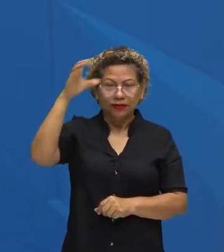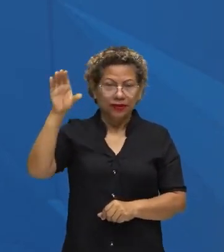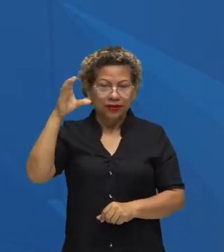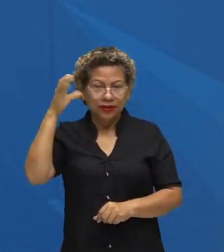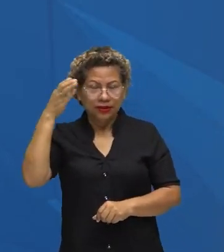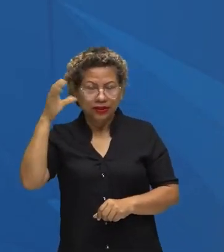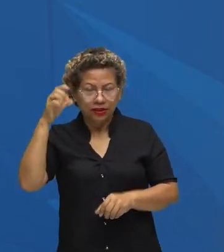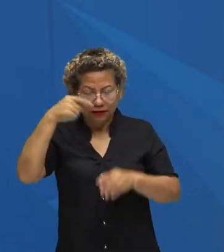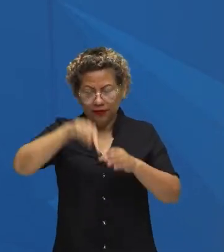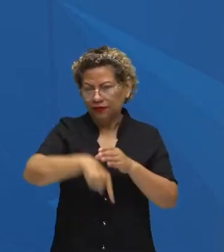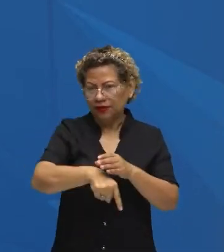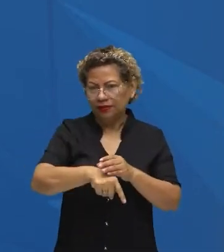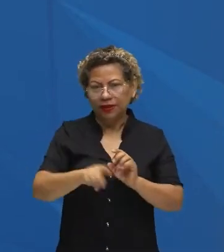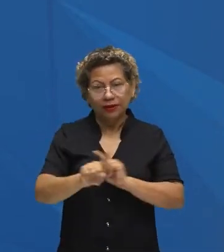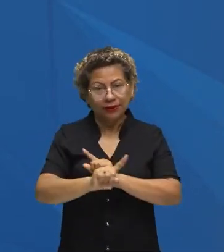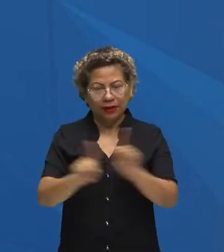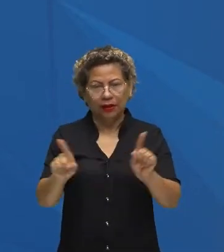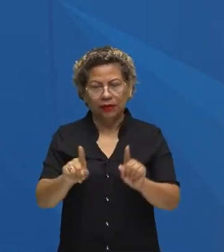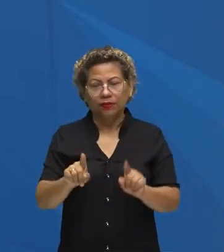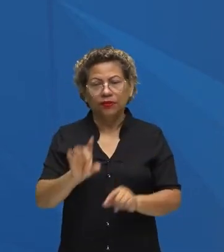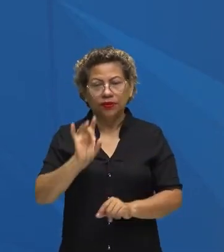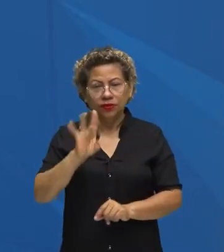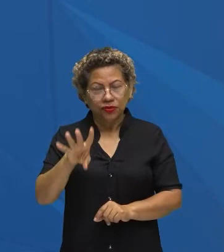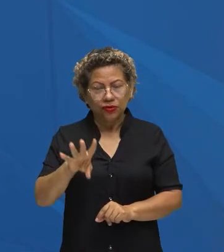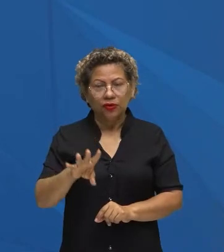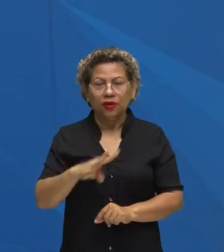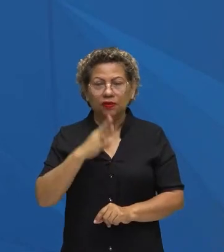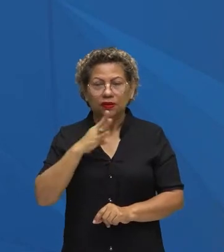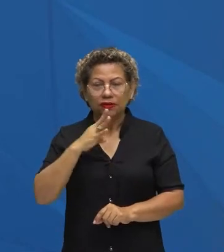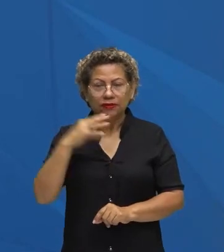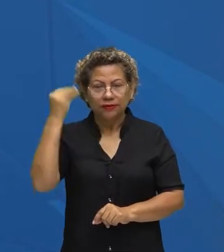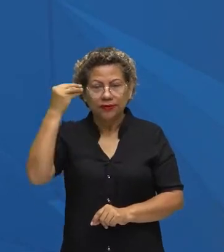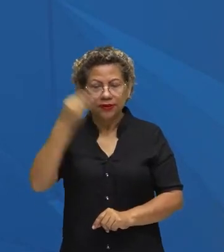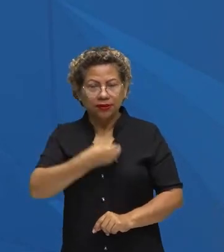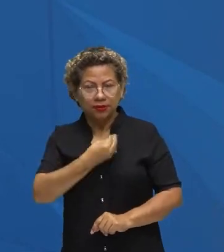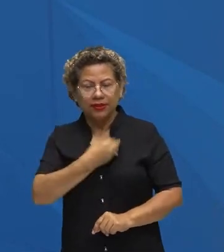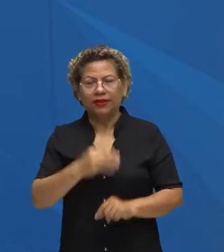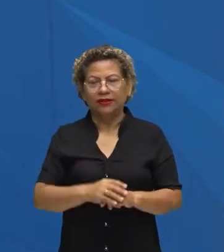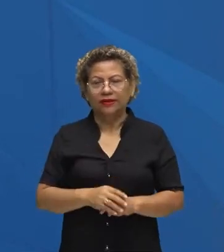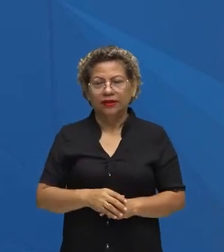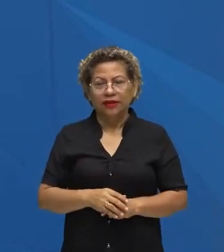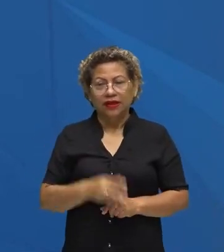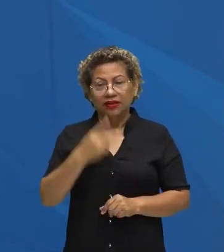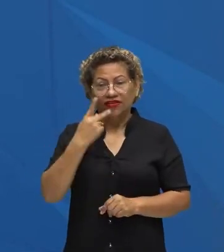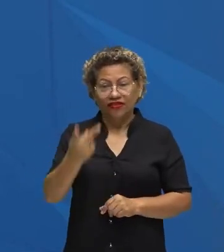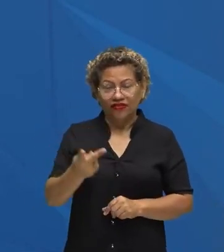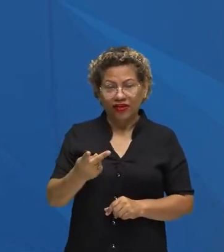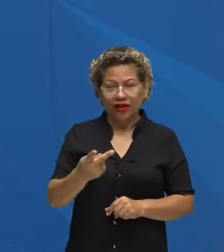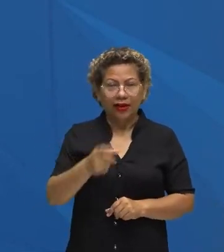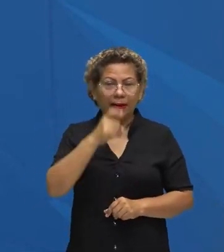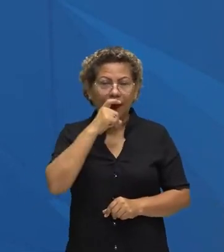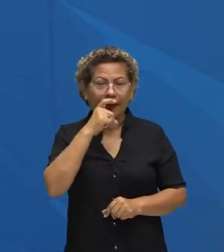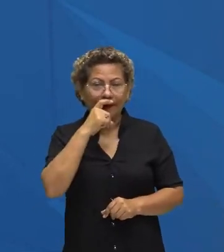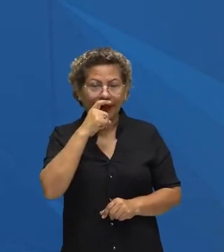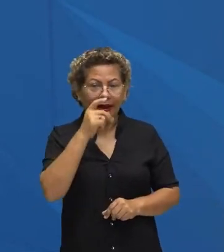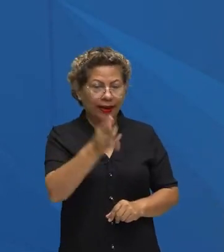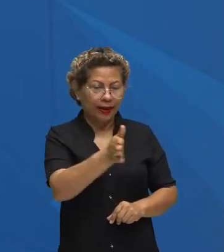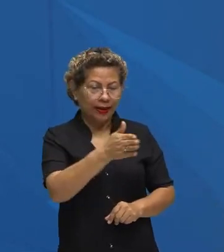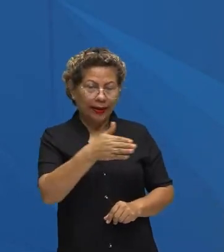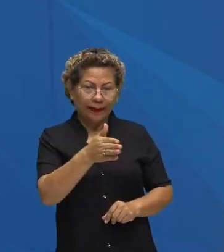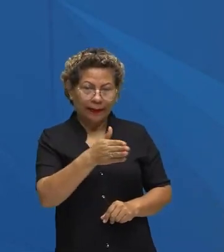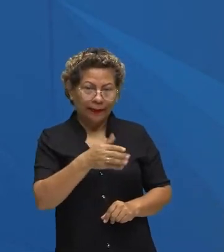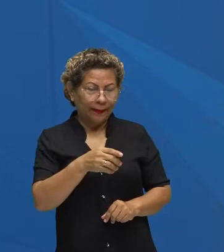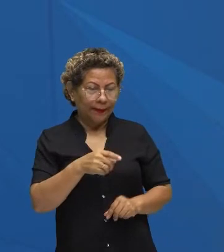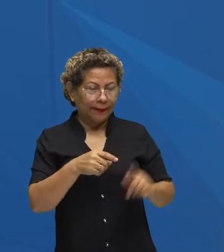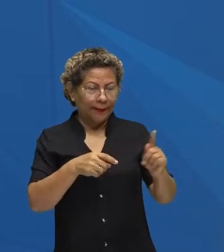sendo inserido. Então, quando ele diz assim, filho de peixe, peixinho é, ele está fazendo essa comparação, né, para trazer ali a proximidade. É